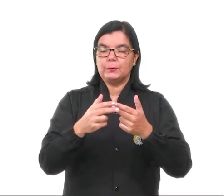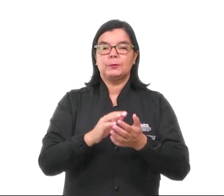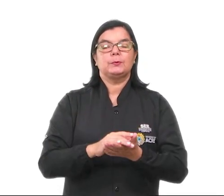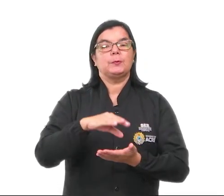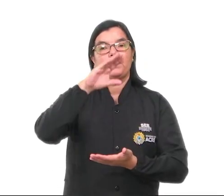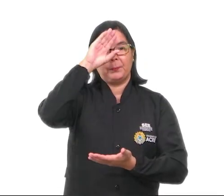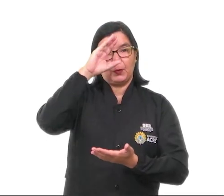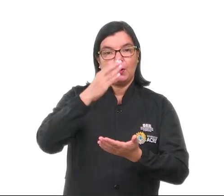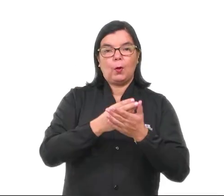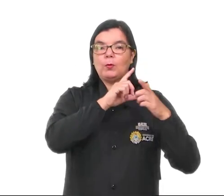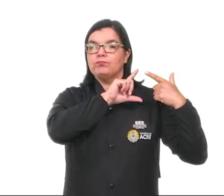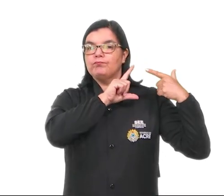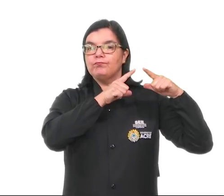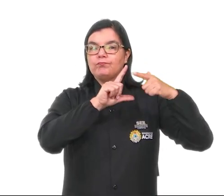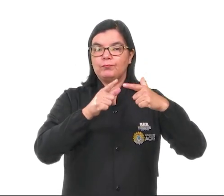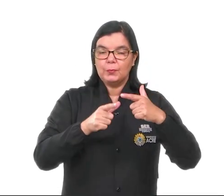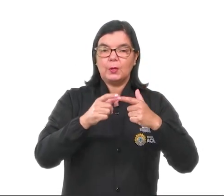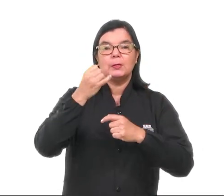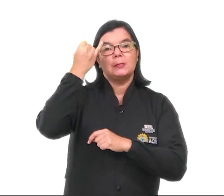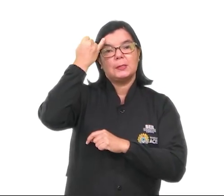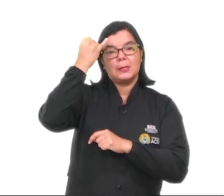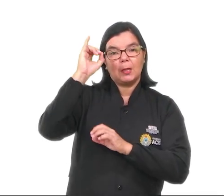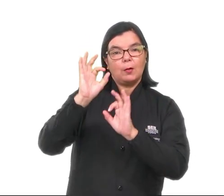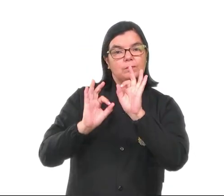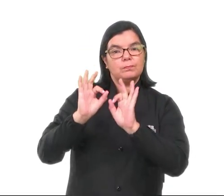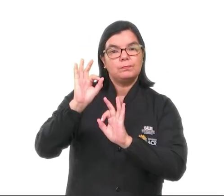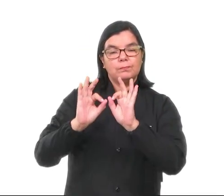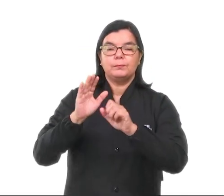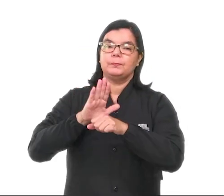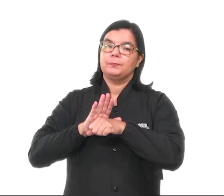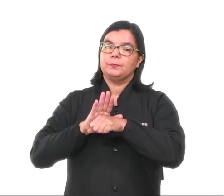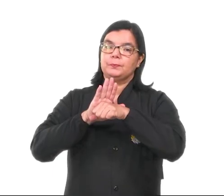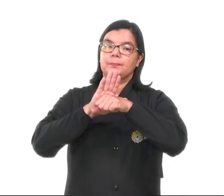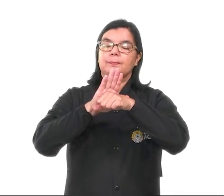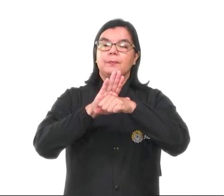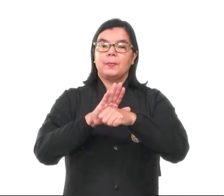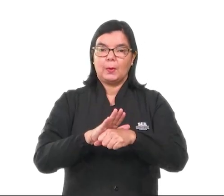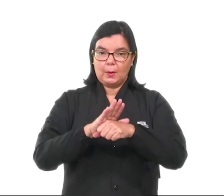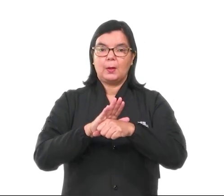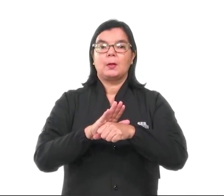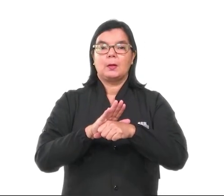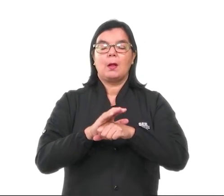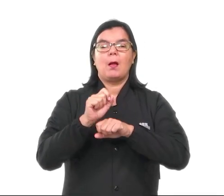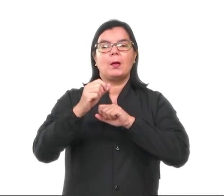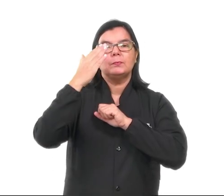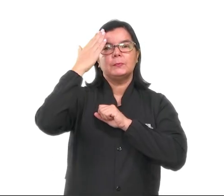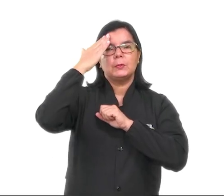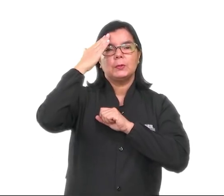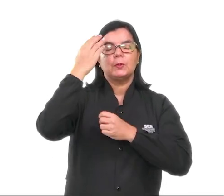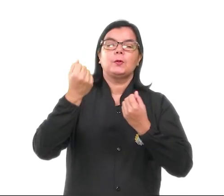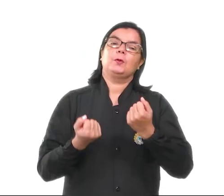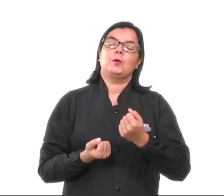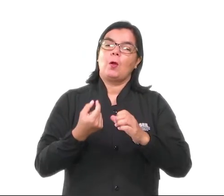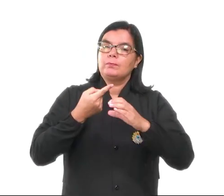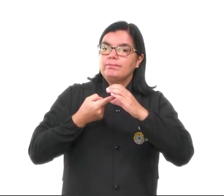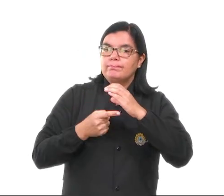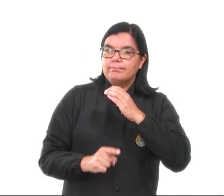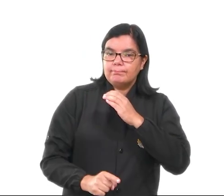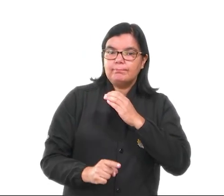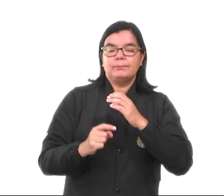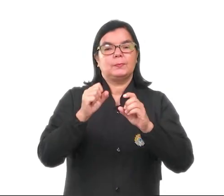é quem constrói ideias que ajudam a entender profundamente